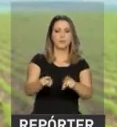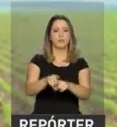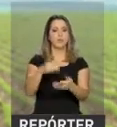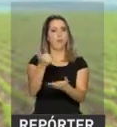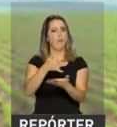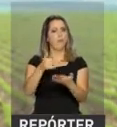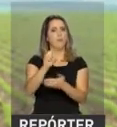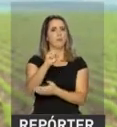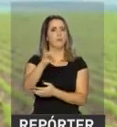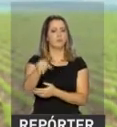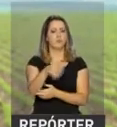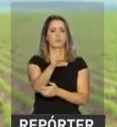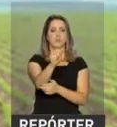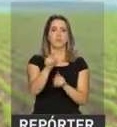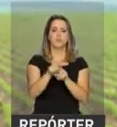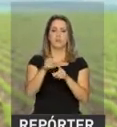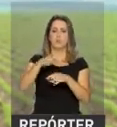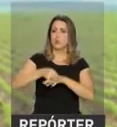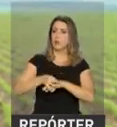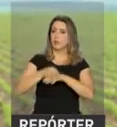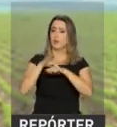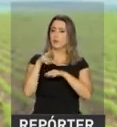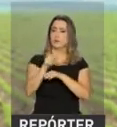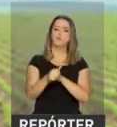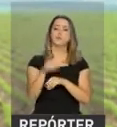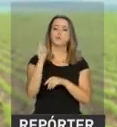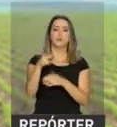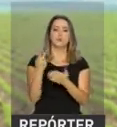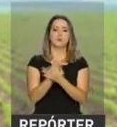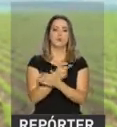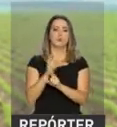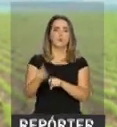óleo de soja produção de carne tudo à base sustentada no negócio